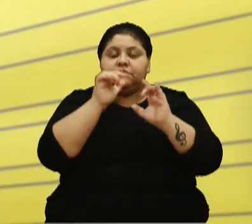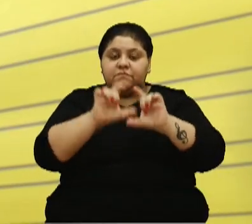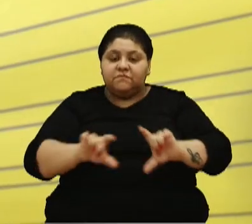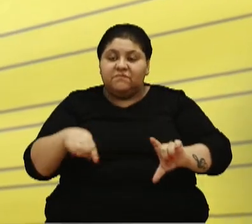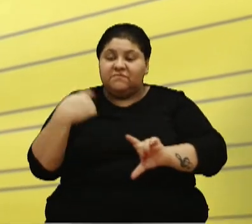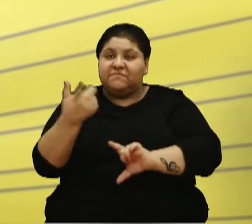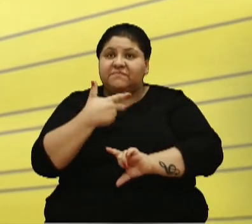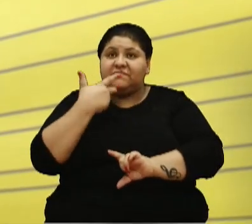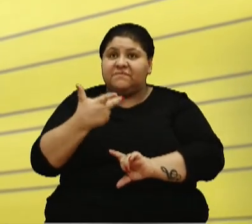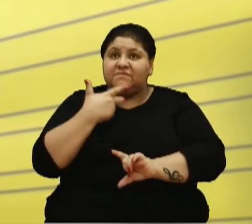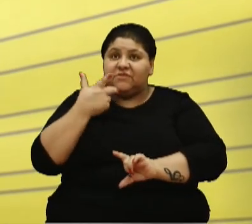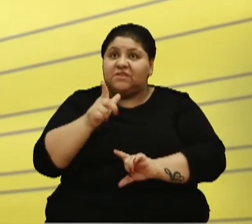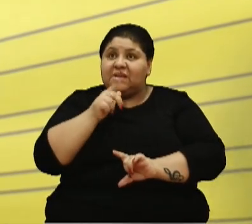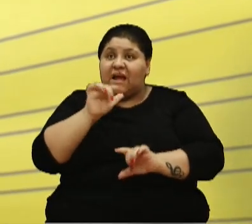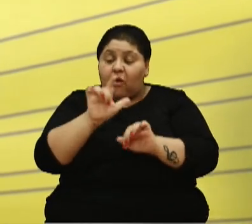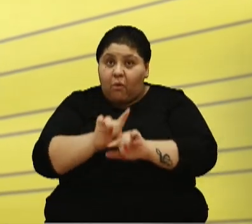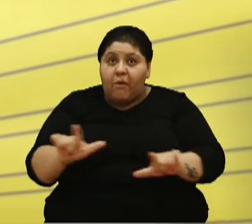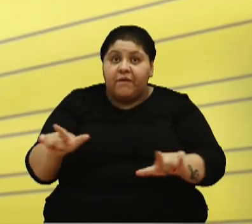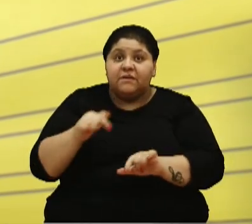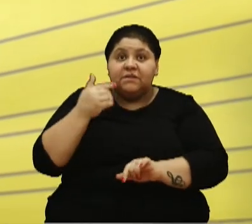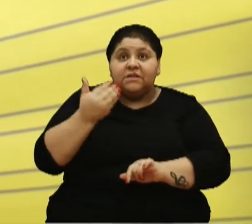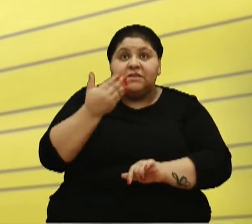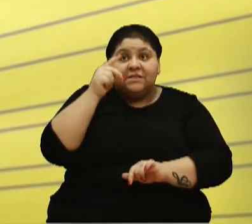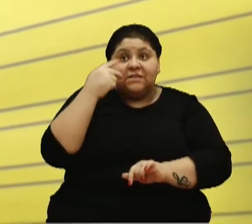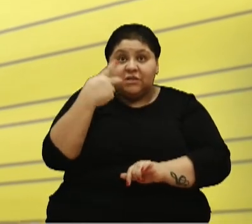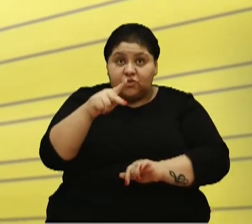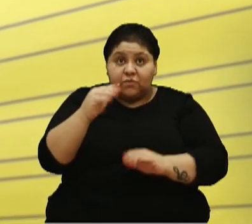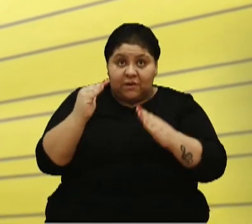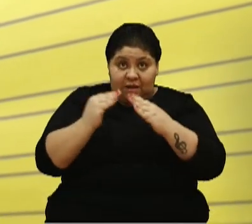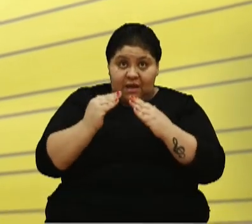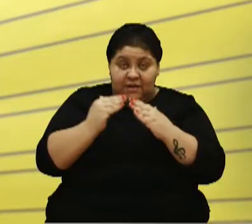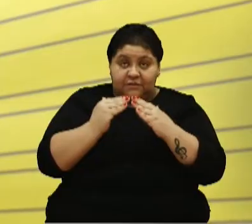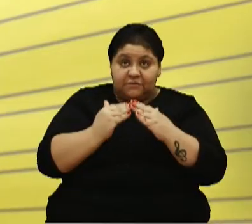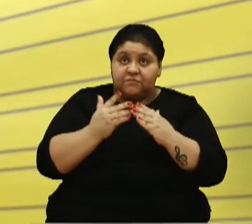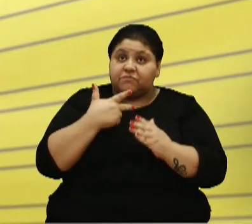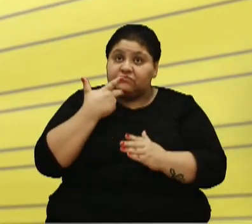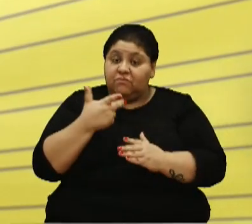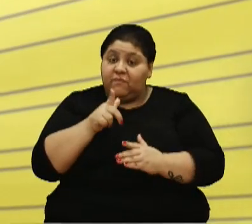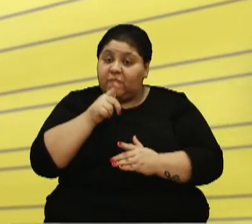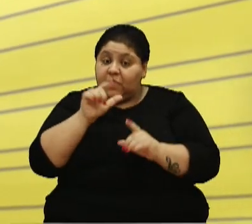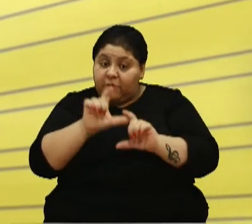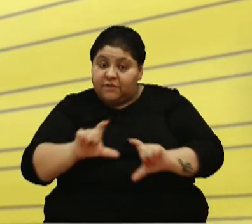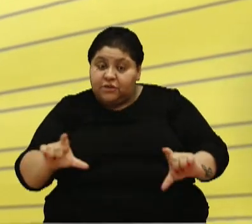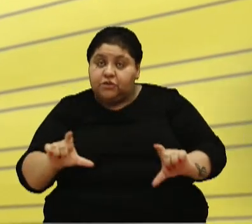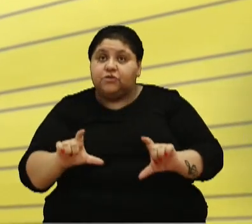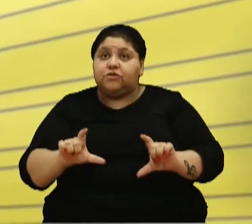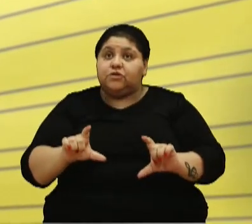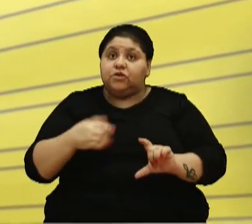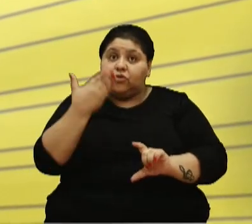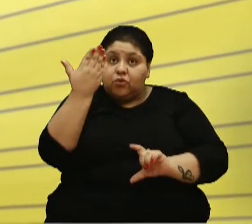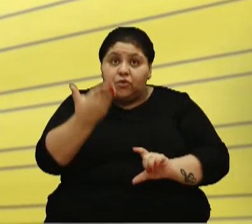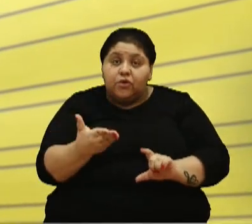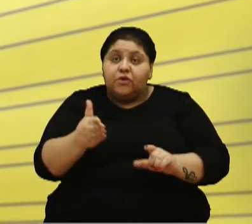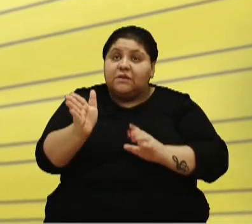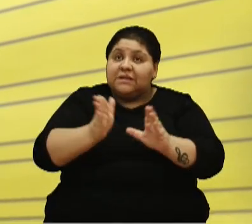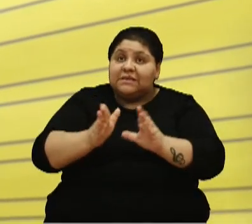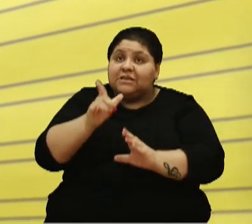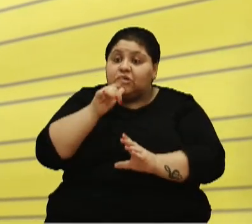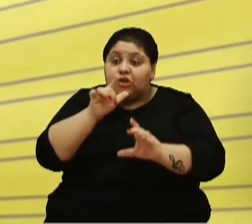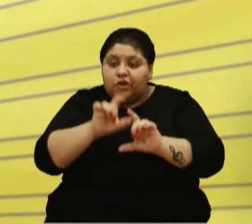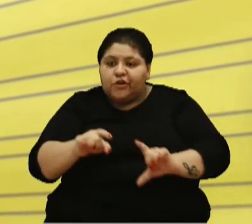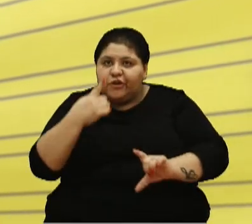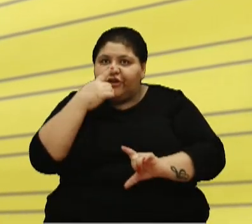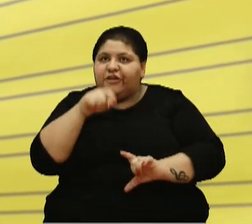Nós estamos falando de água encanada na sua residência, Dona Maria. Nós estamos falando de esgoto, seu João. O senhor tem acesso ao esgoto.